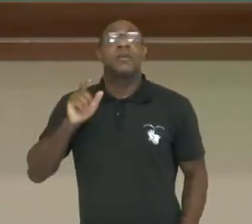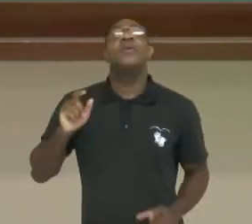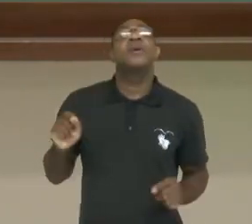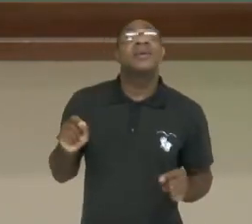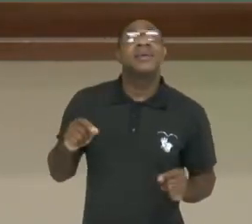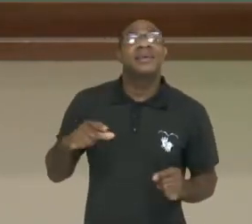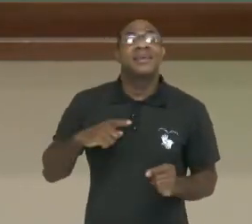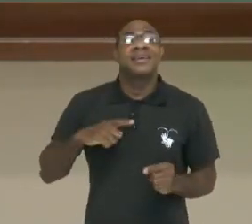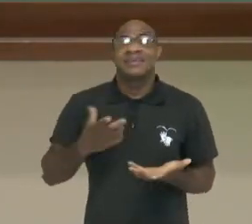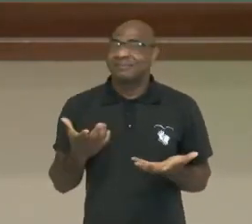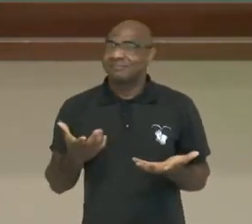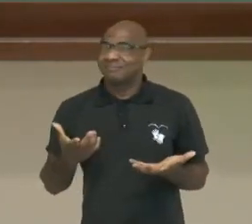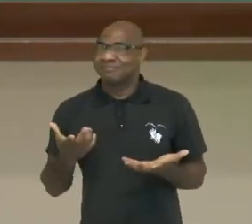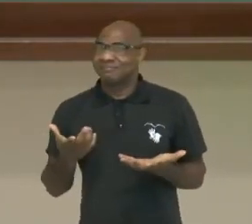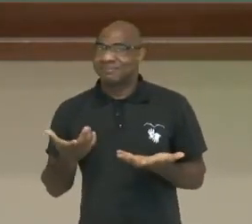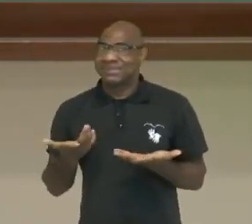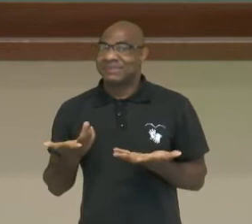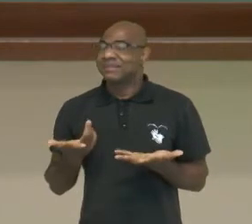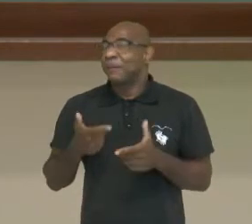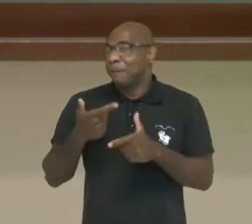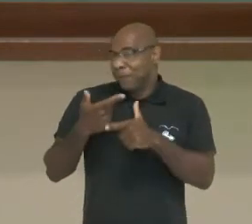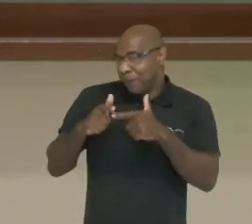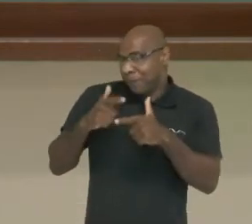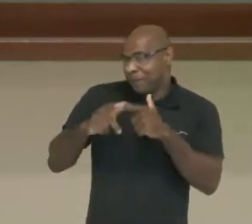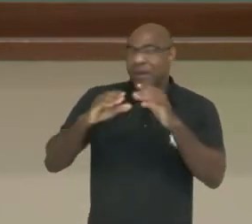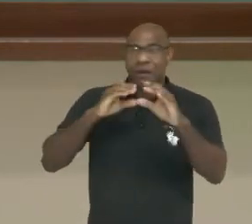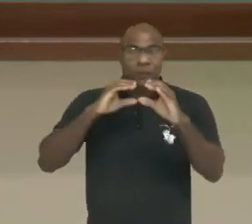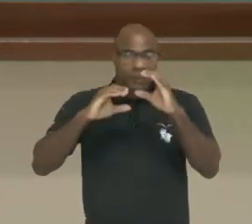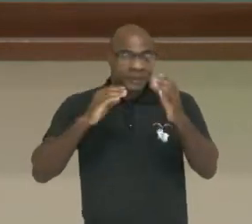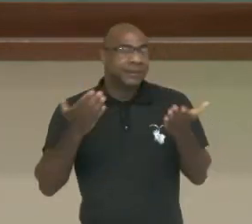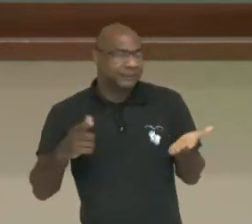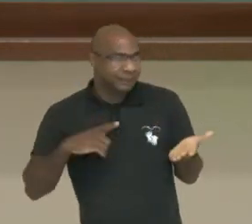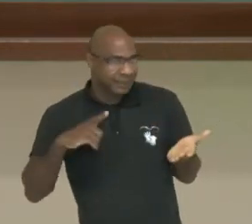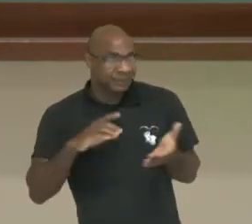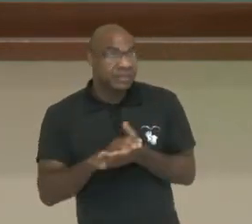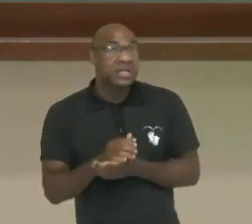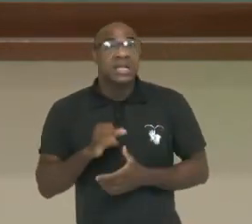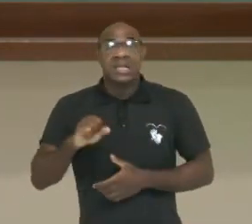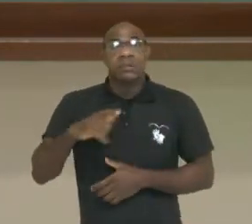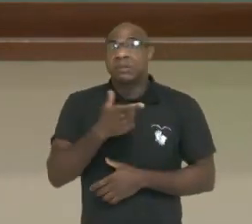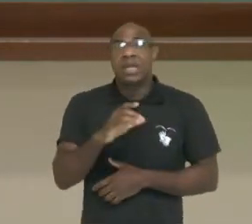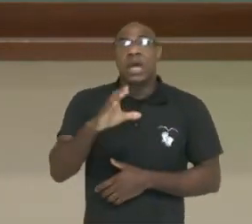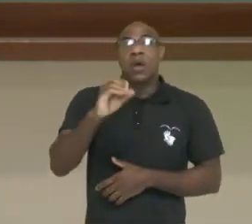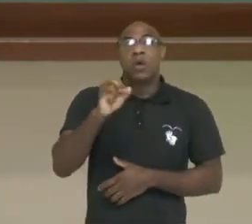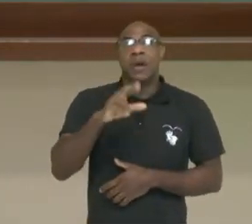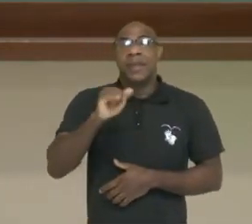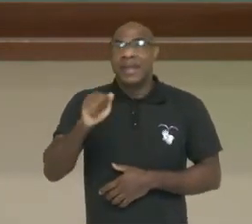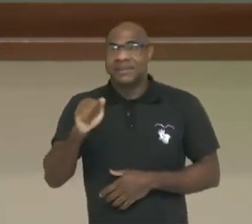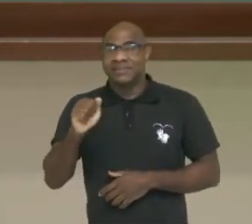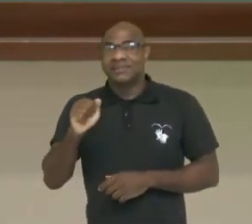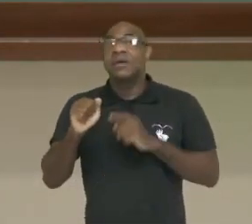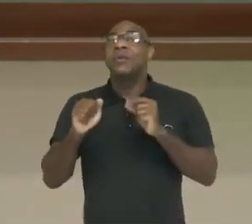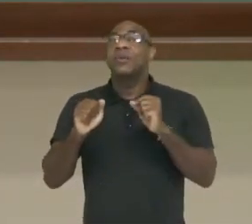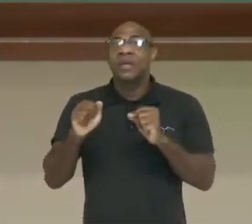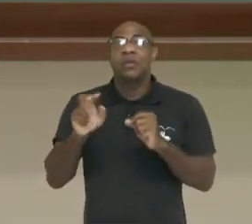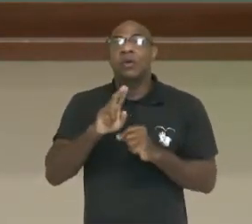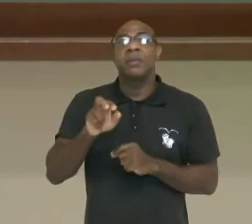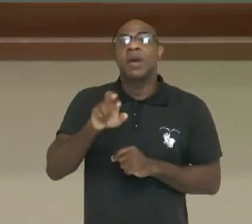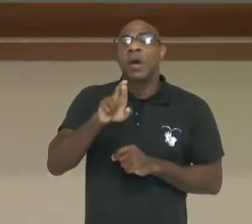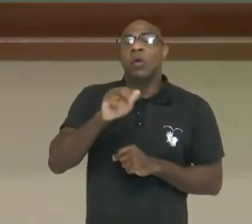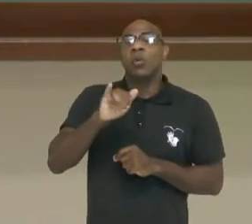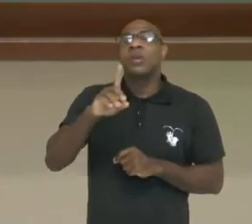um ruído na comunicação. Quando eu não tenho coerência, ocorre o chamado ruído. Então ocorre